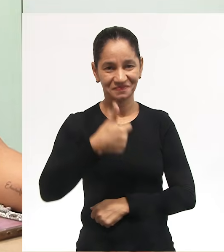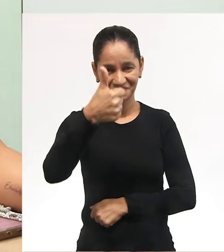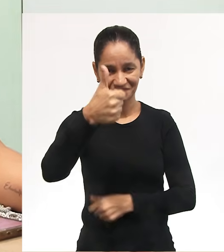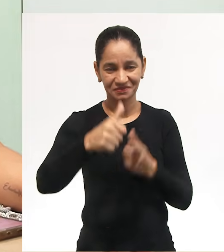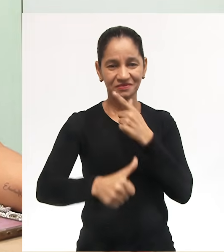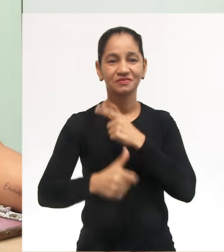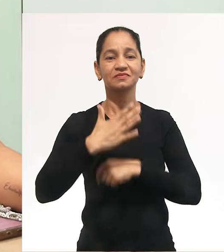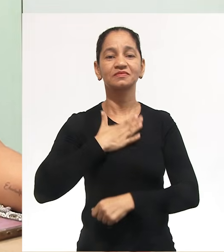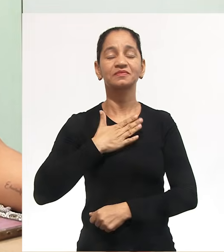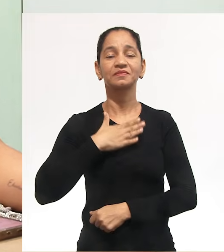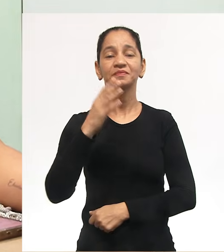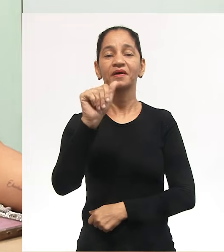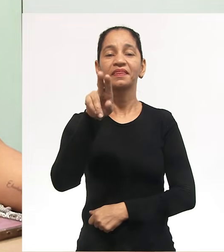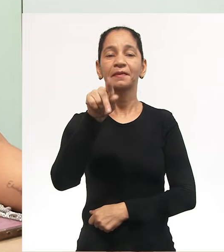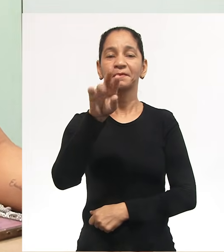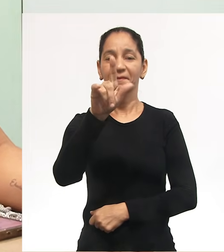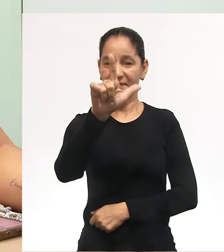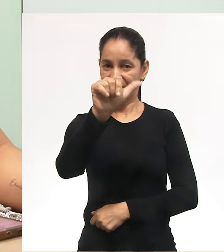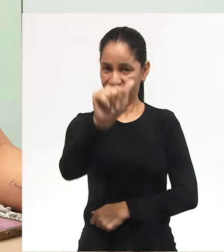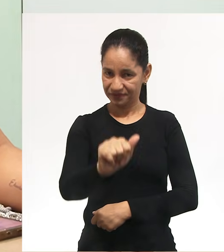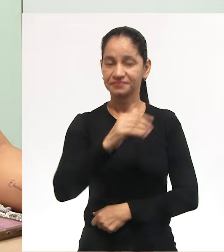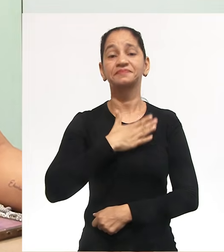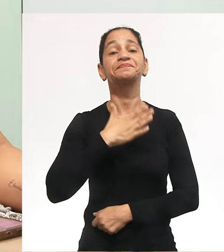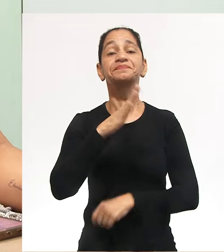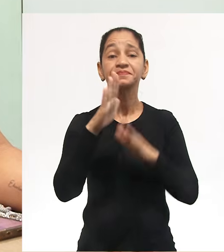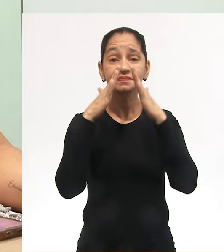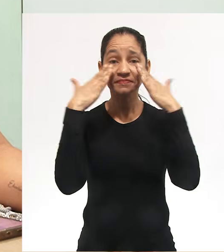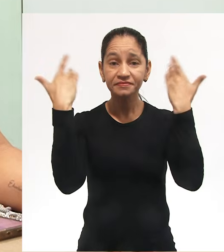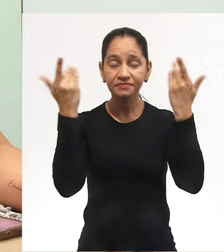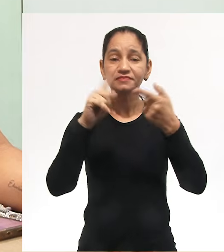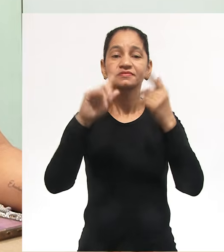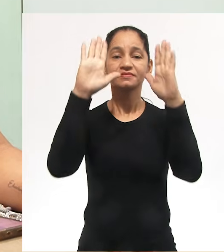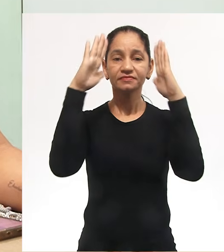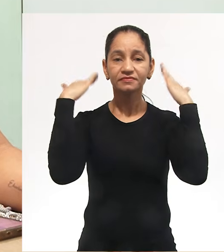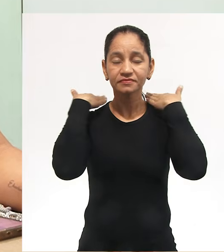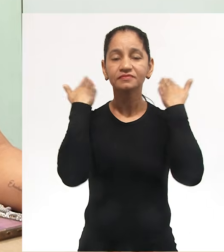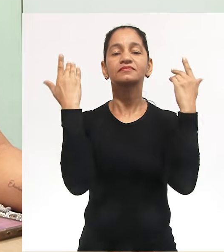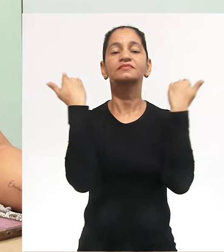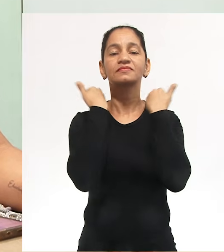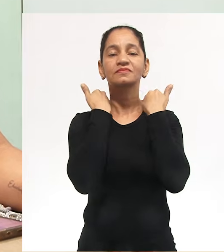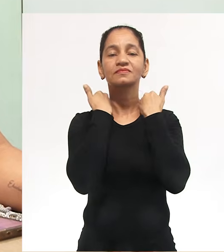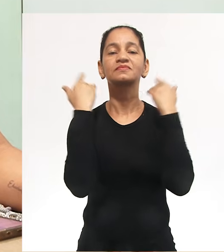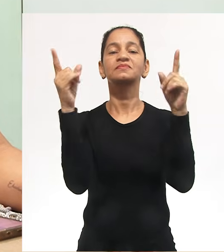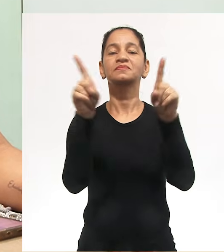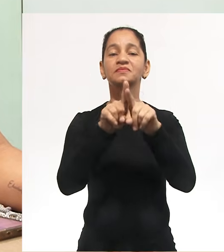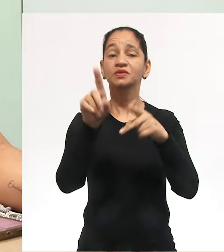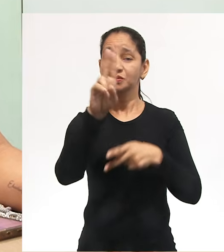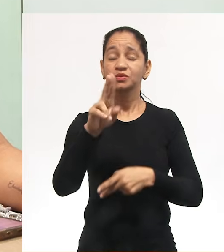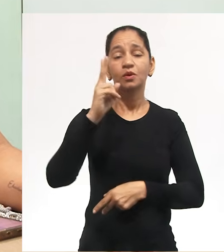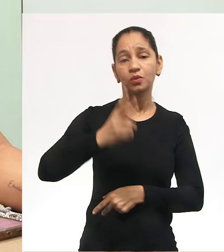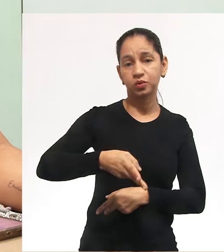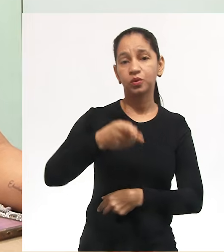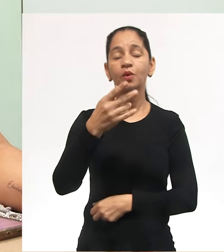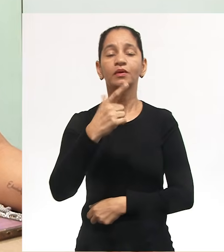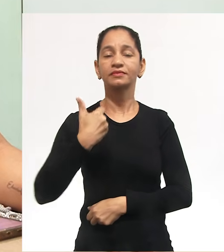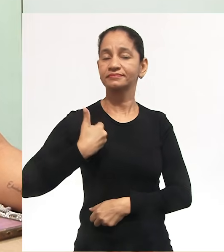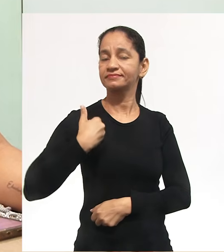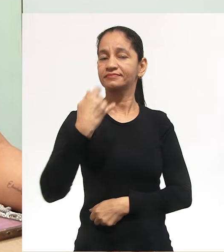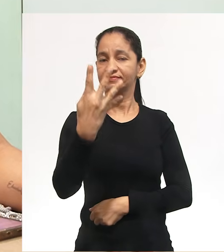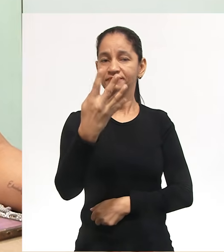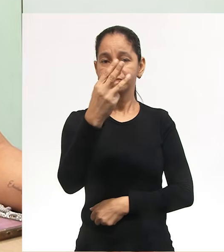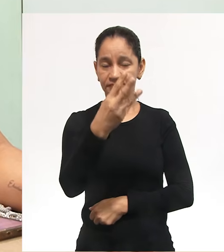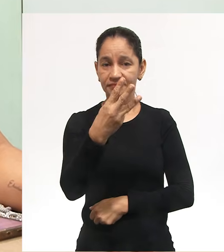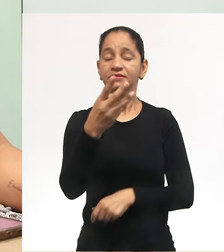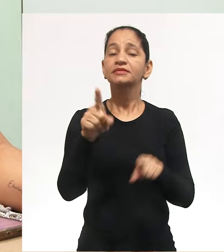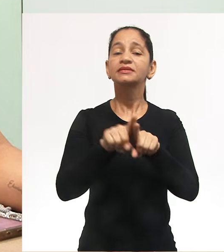audiodescrição. Eu sou a professora Anabela, sou uma mulher parda, de cabelos pretos, lisos, na altura do ombro, tenho 43